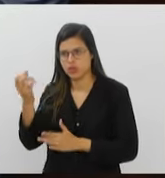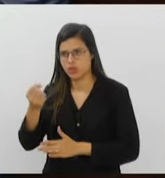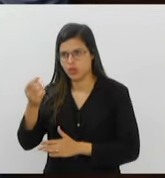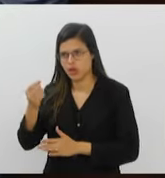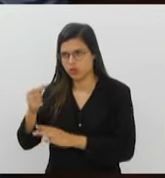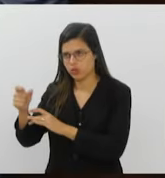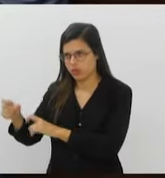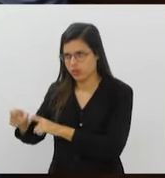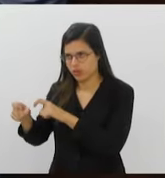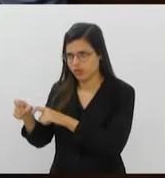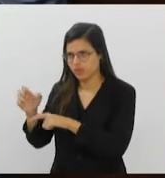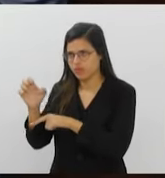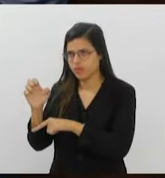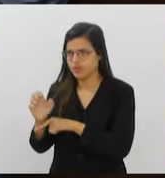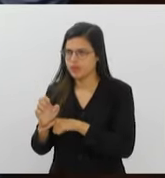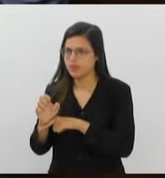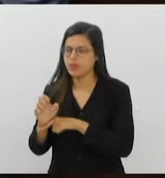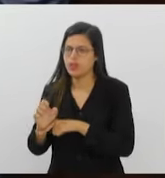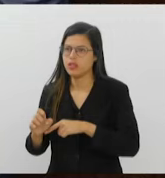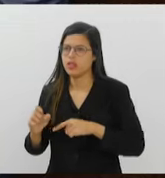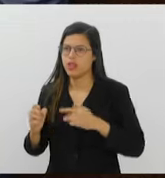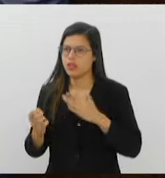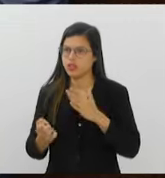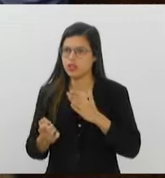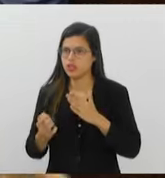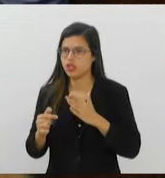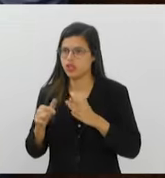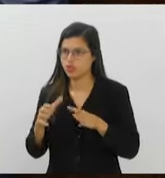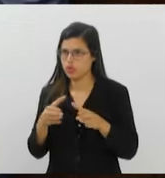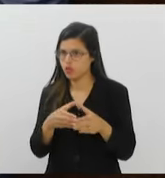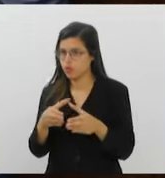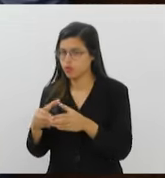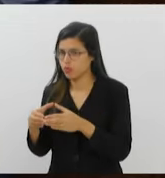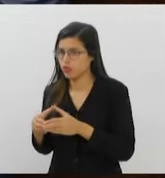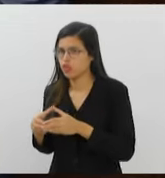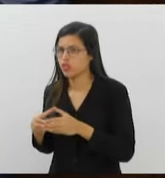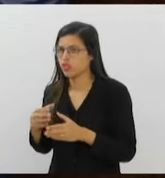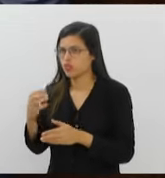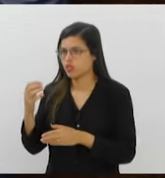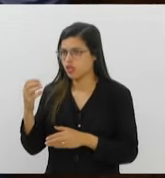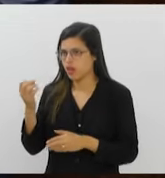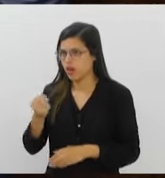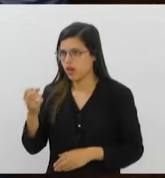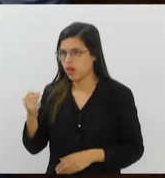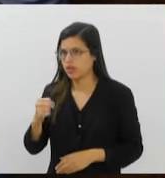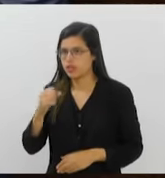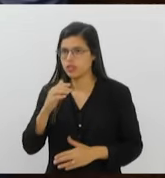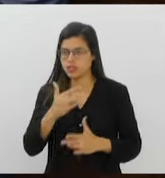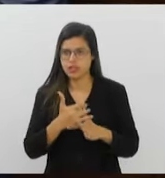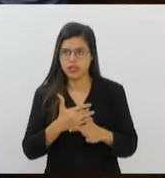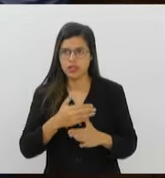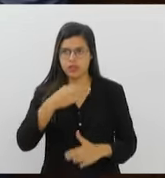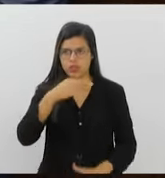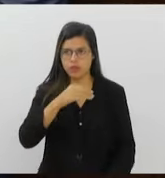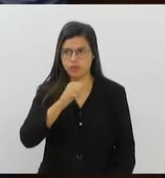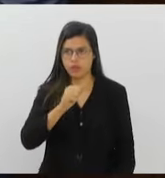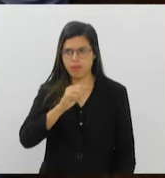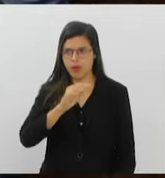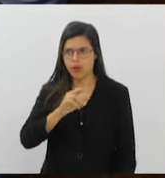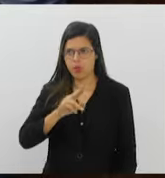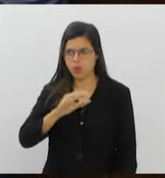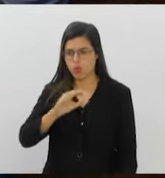as cooperativas de leite que sobrevivem, aqui exemplo da cidade de Macuco, com o deputado Bruno